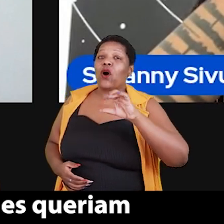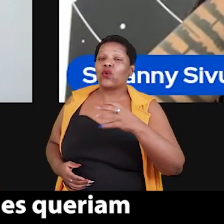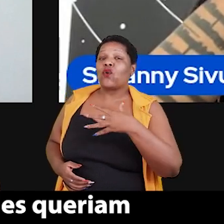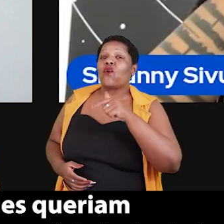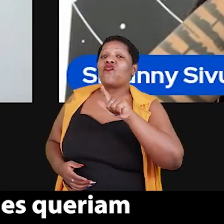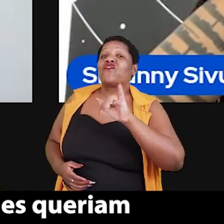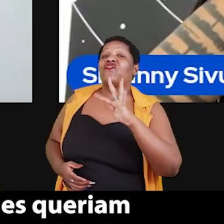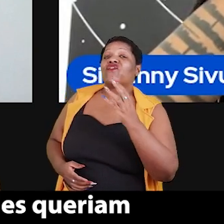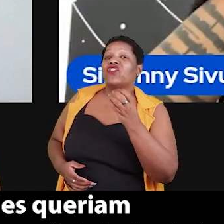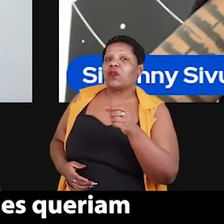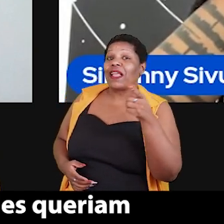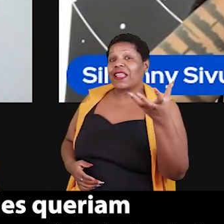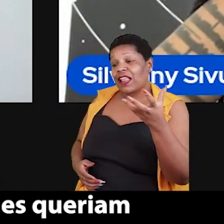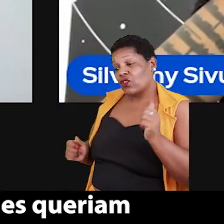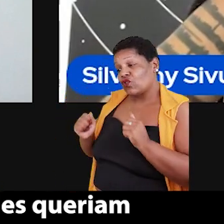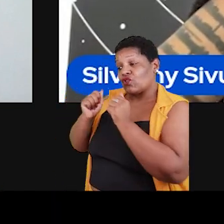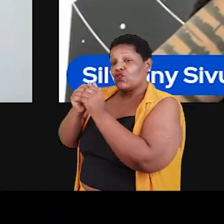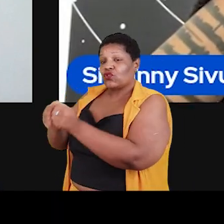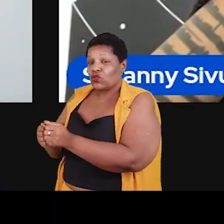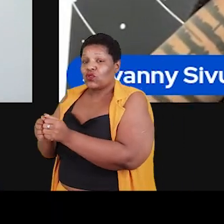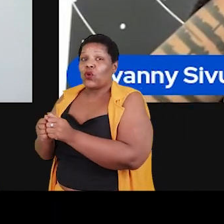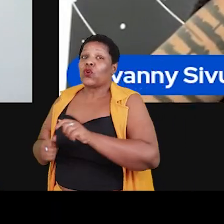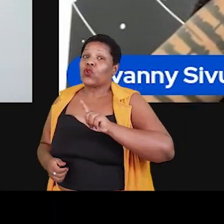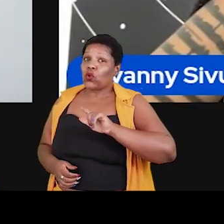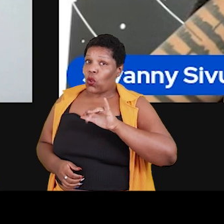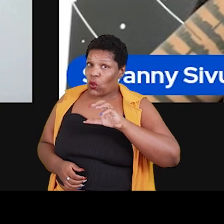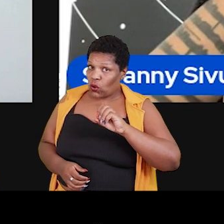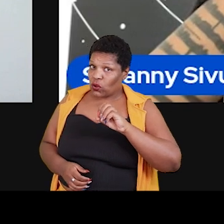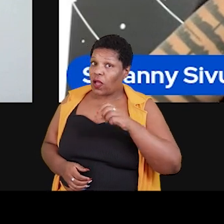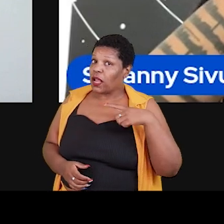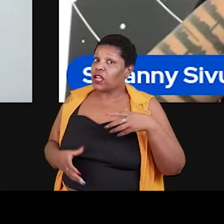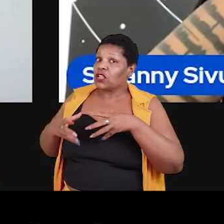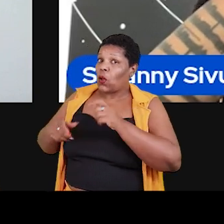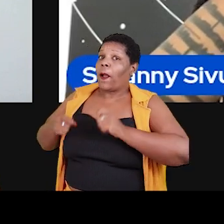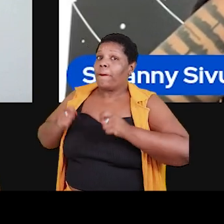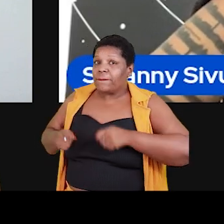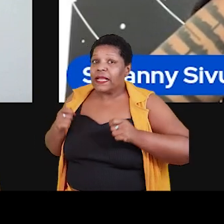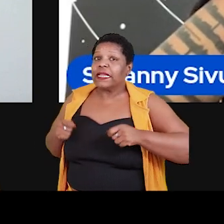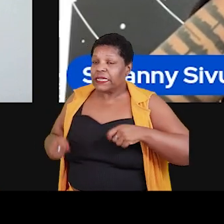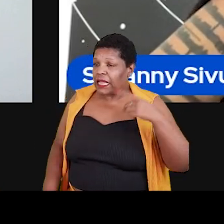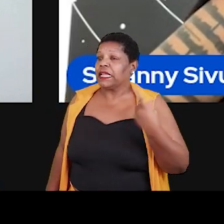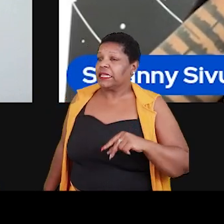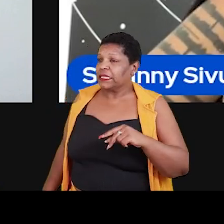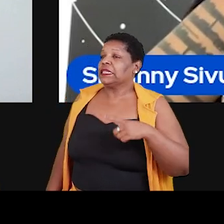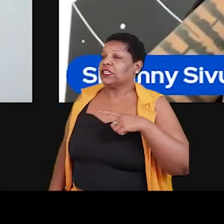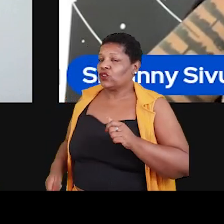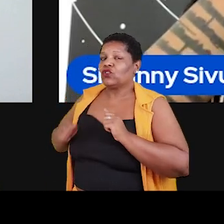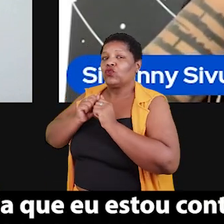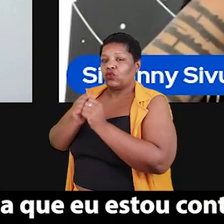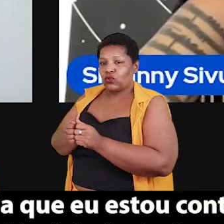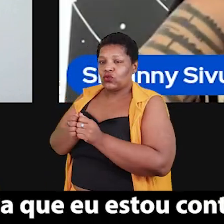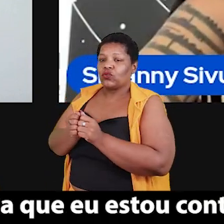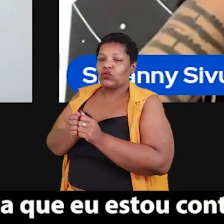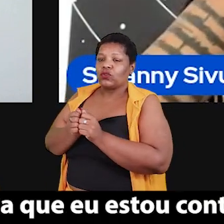queriam alguém que tivesse ali do lado do Lucinho, é, carregando a banda meio que no peito, assim, né?